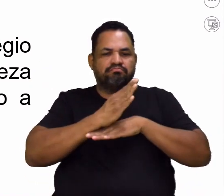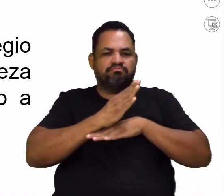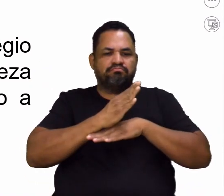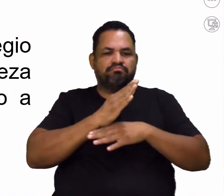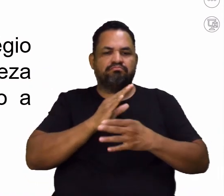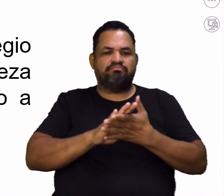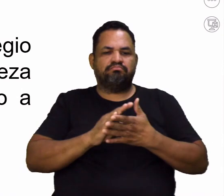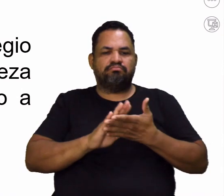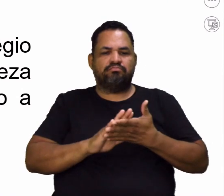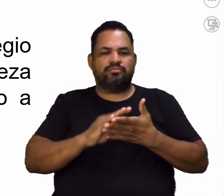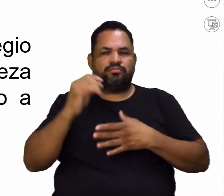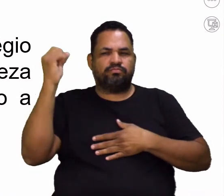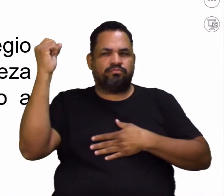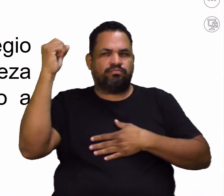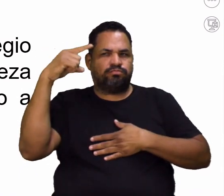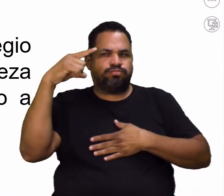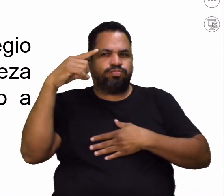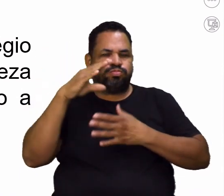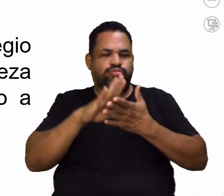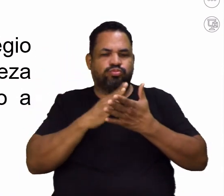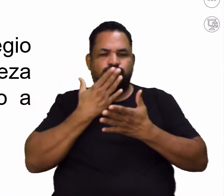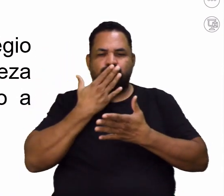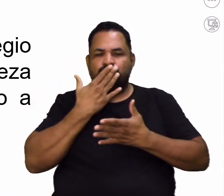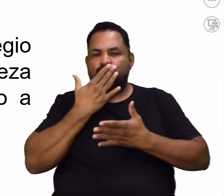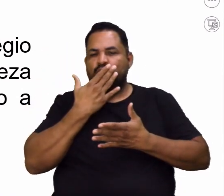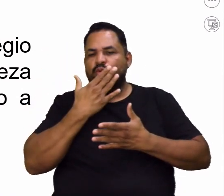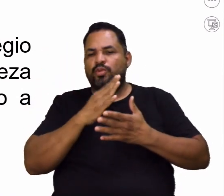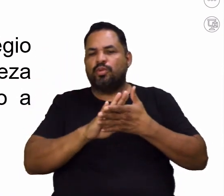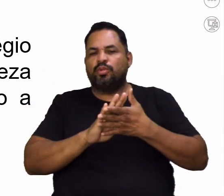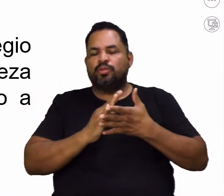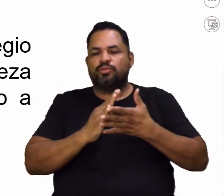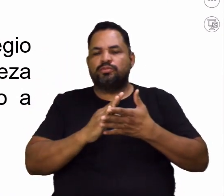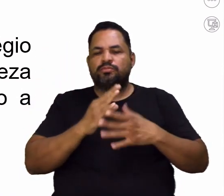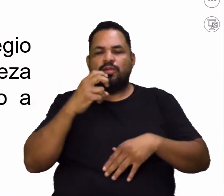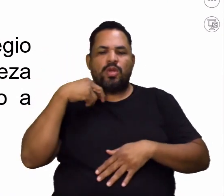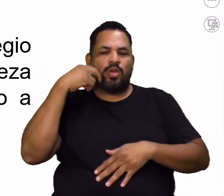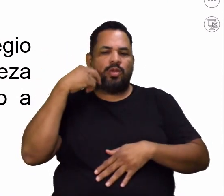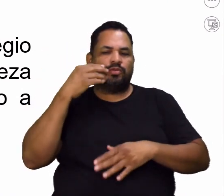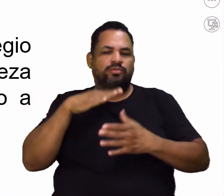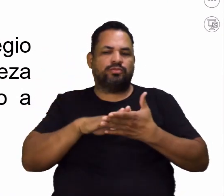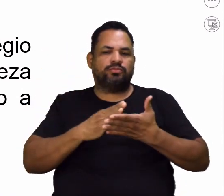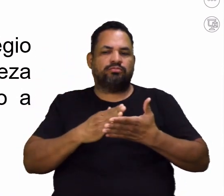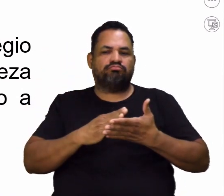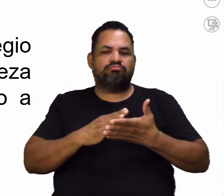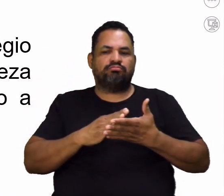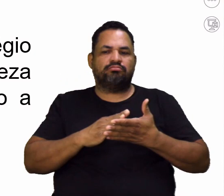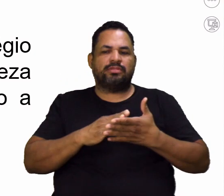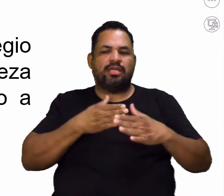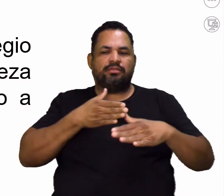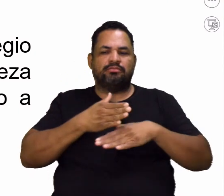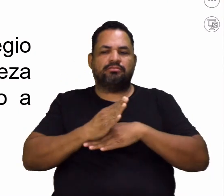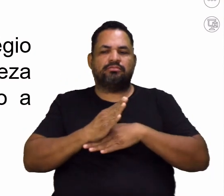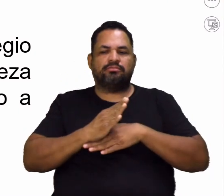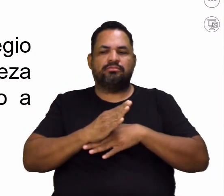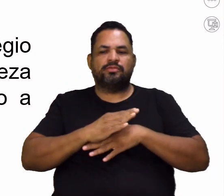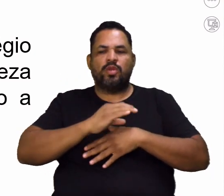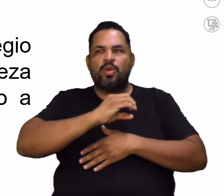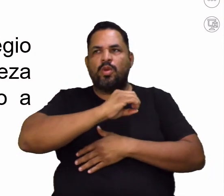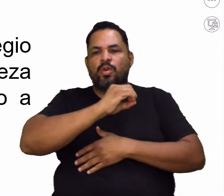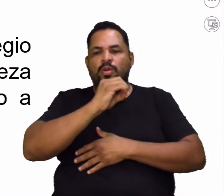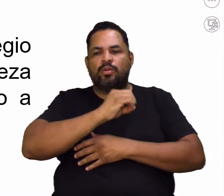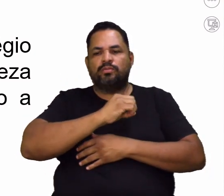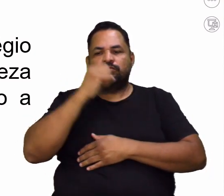corado da vergonha de não rezar pobre Astro ateu pela janelas